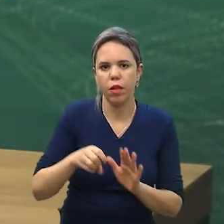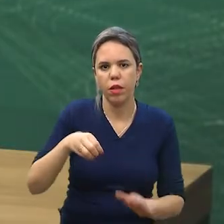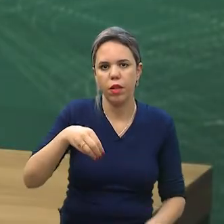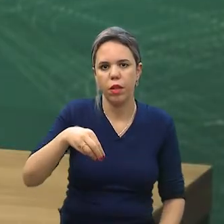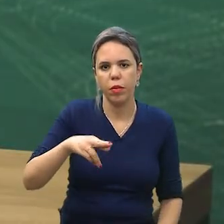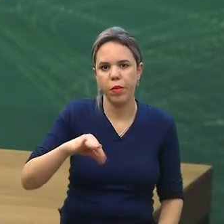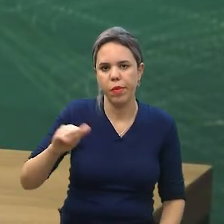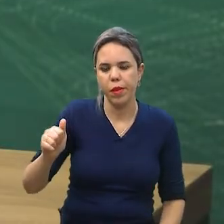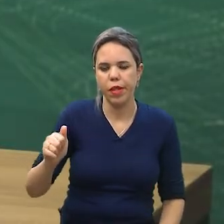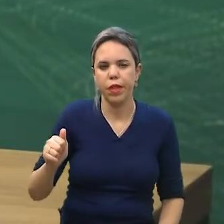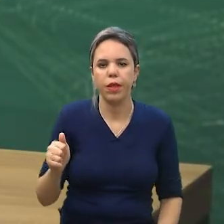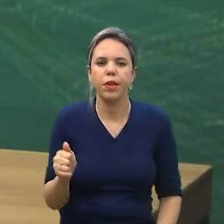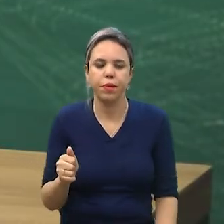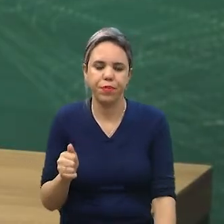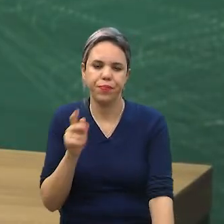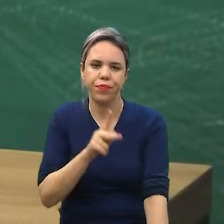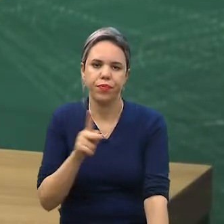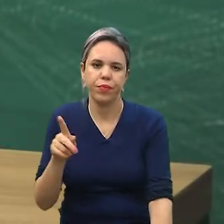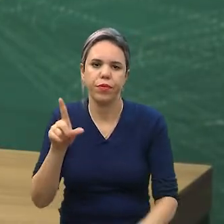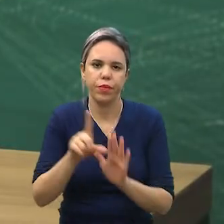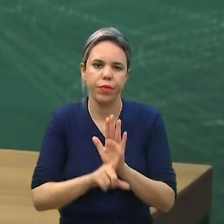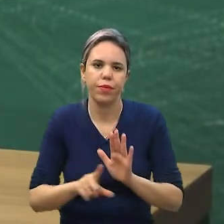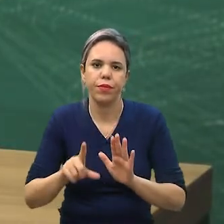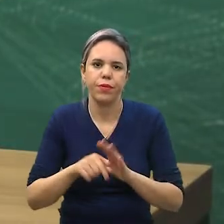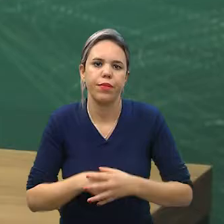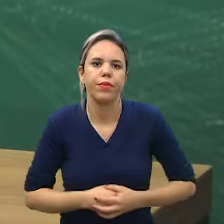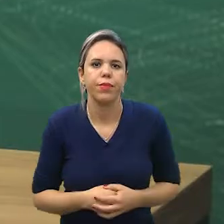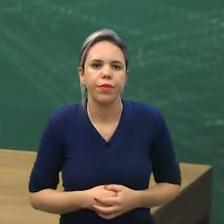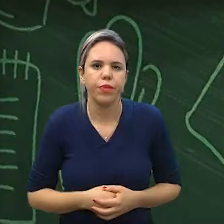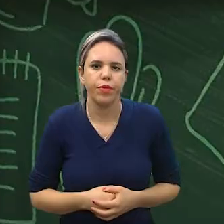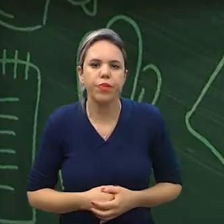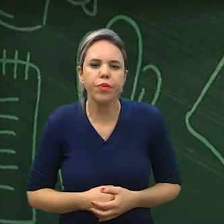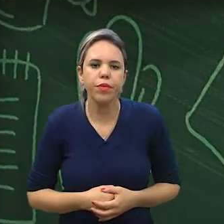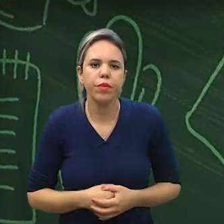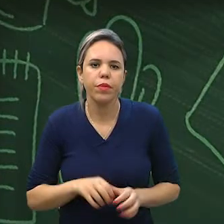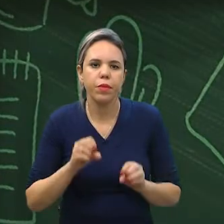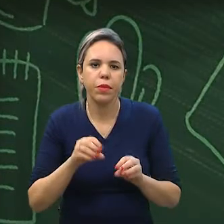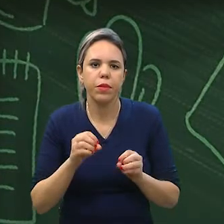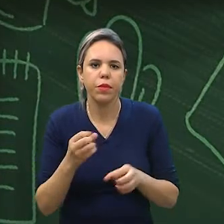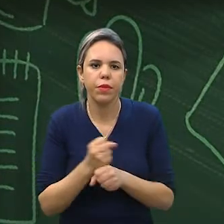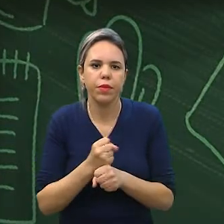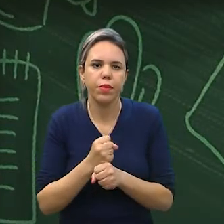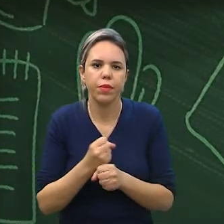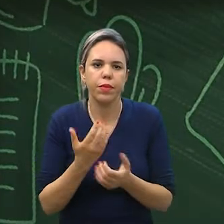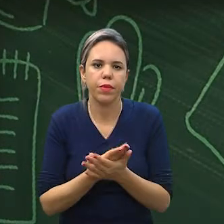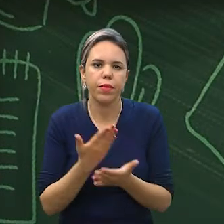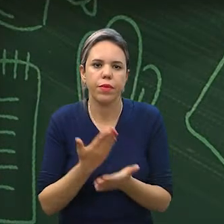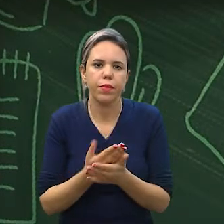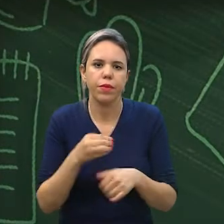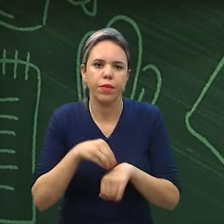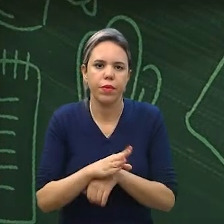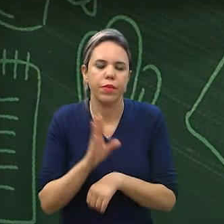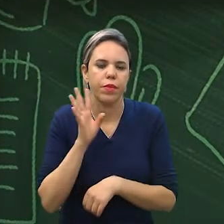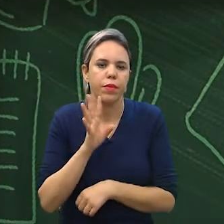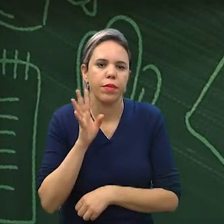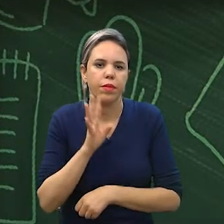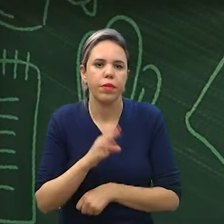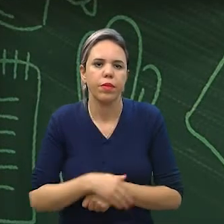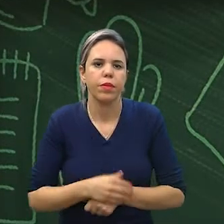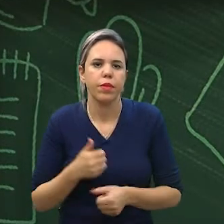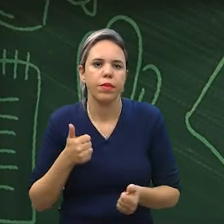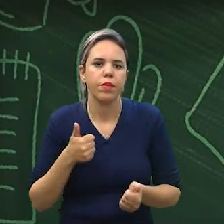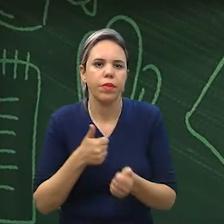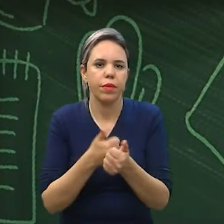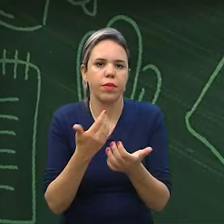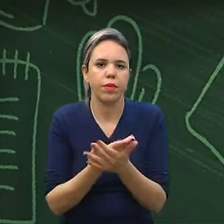Maria Santoro, professora aí de literatura, deu aula há muitos anos e era muito bacana